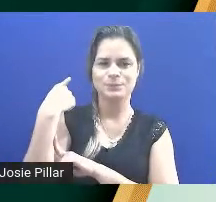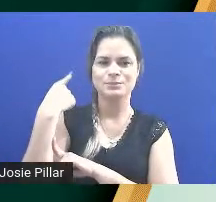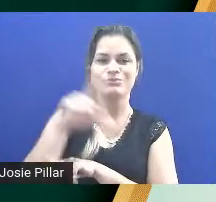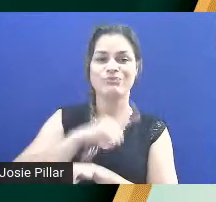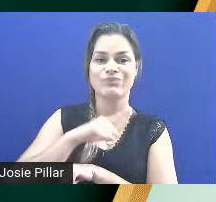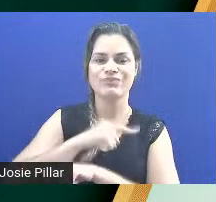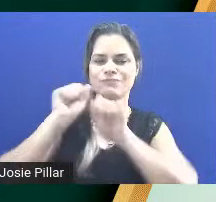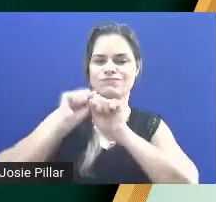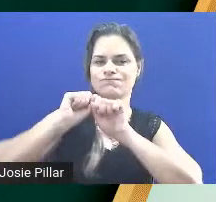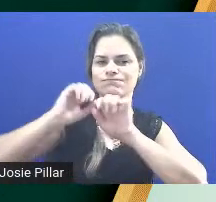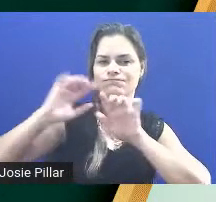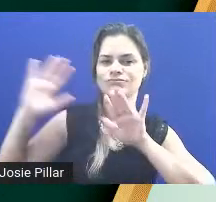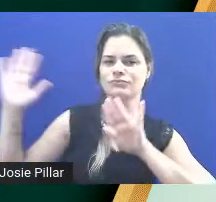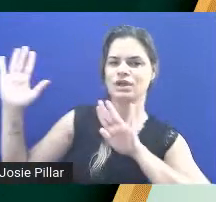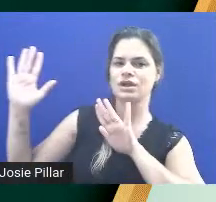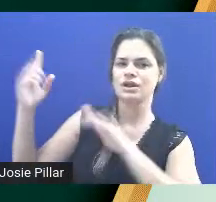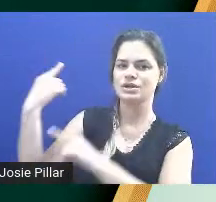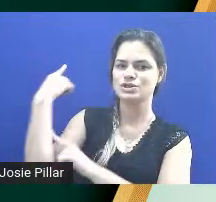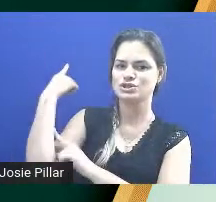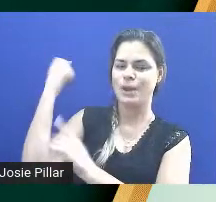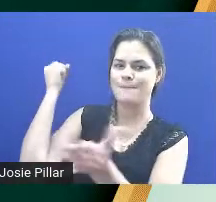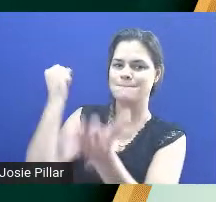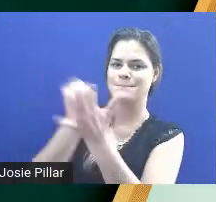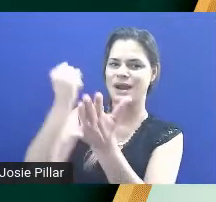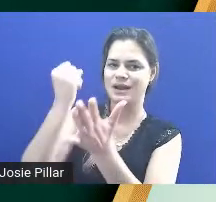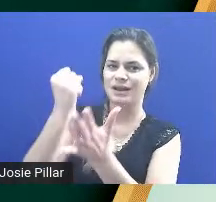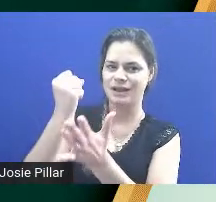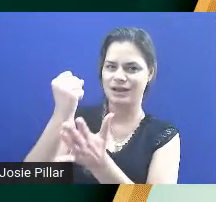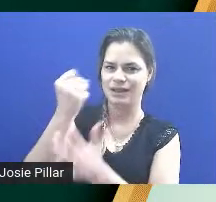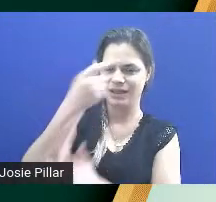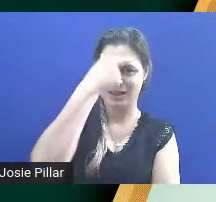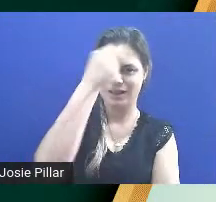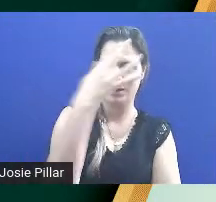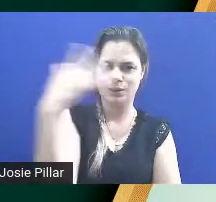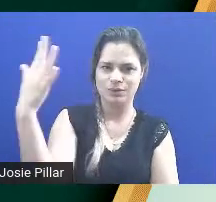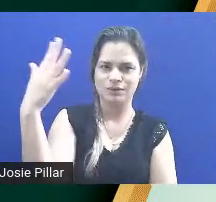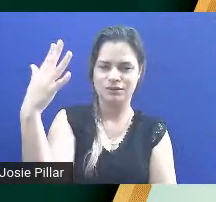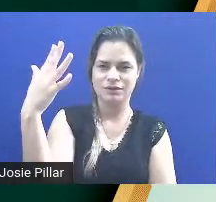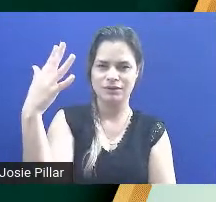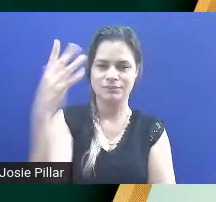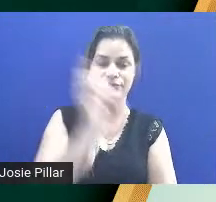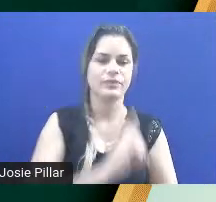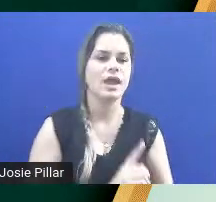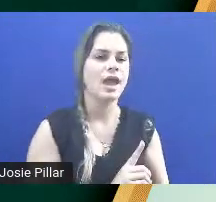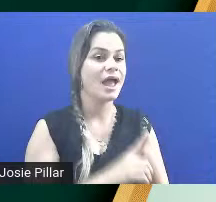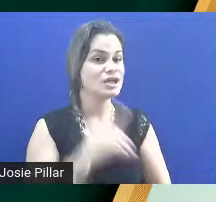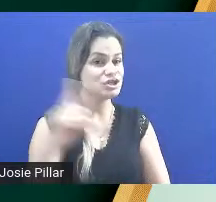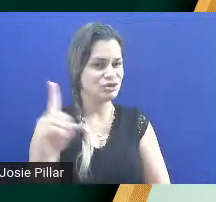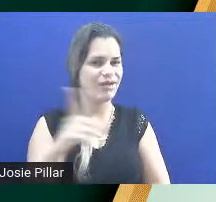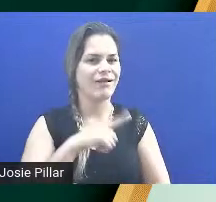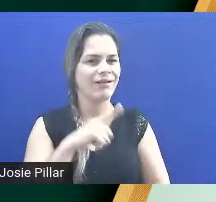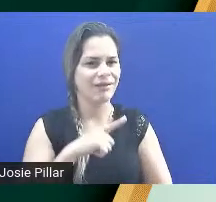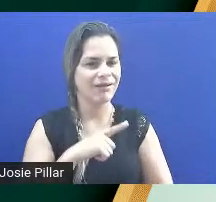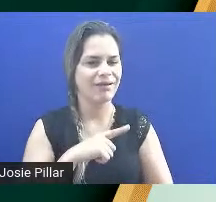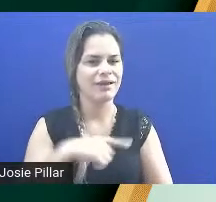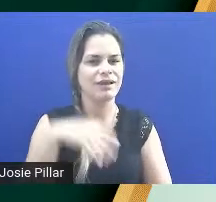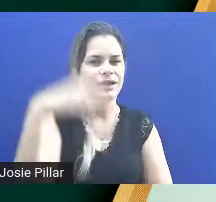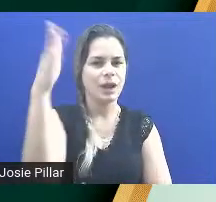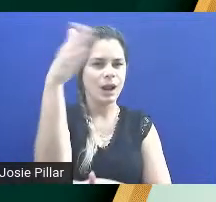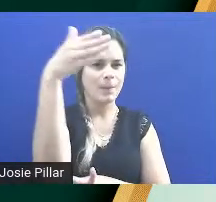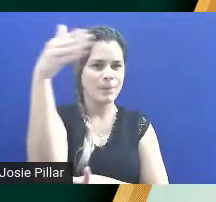painel grande da universidade com o símbolo da nossa instituição. À minha direita, eu tenho as